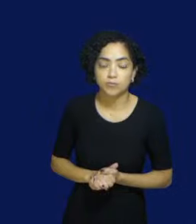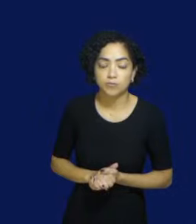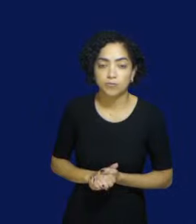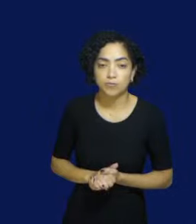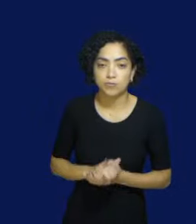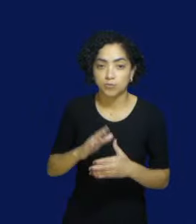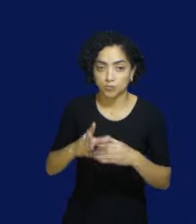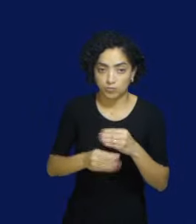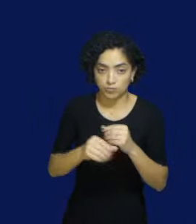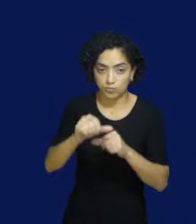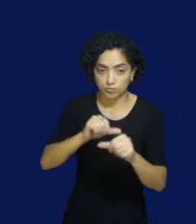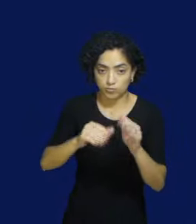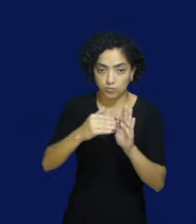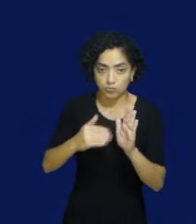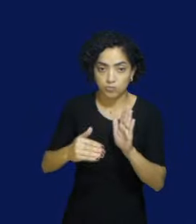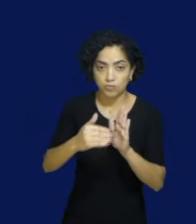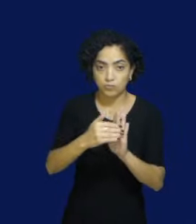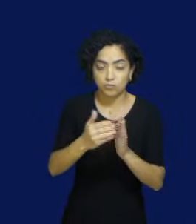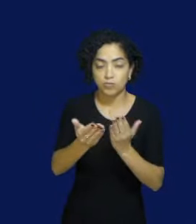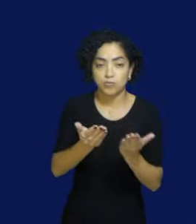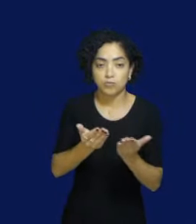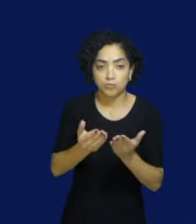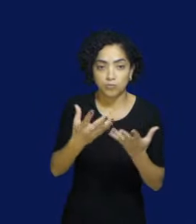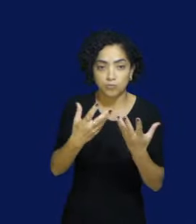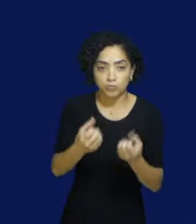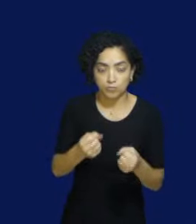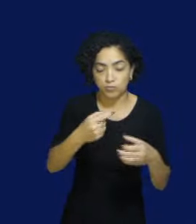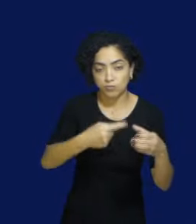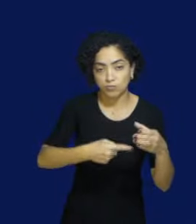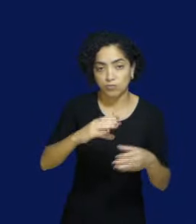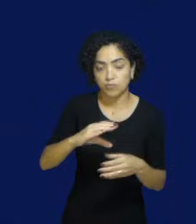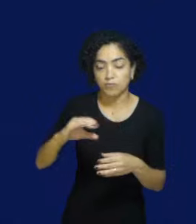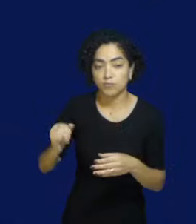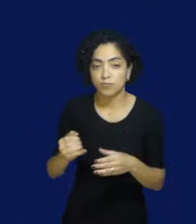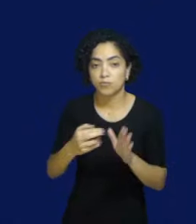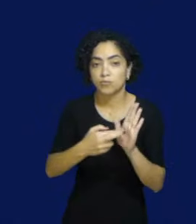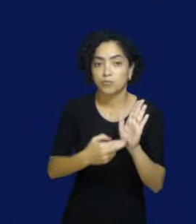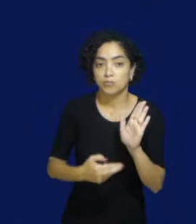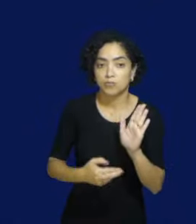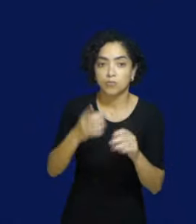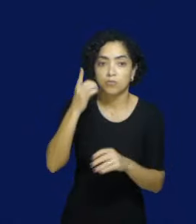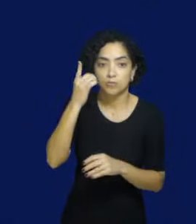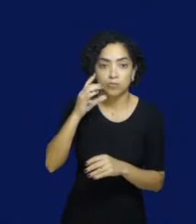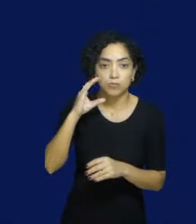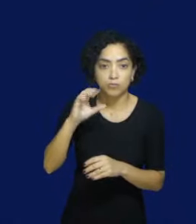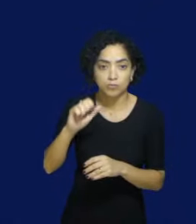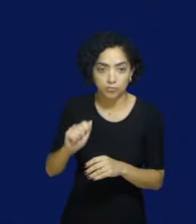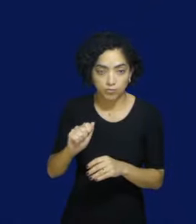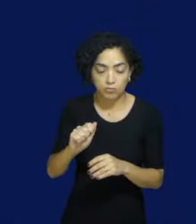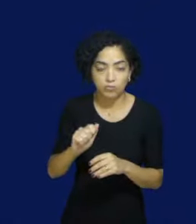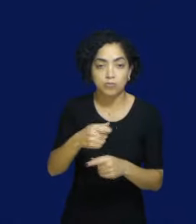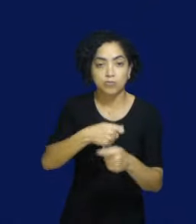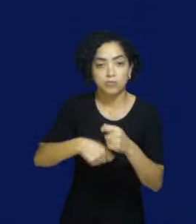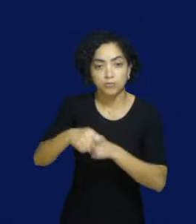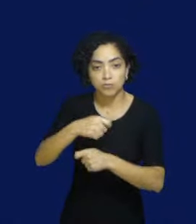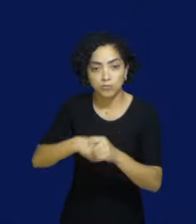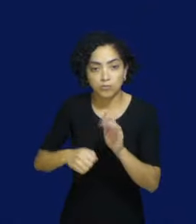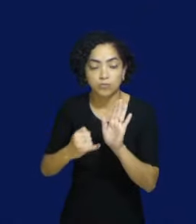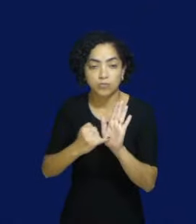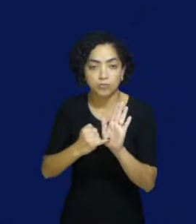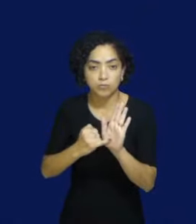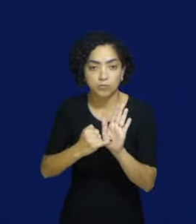emenda modificativa e pareceres favoráveis das comissões de Constituição e Justiça, Relatoria, deputado Camilo Martins, Comissão de Finanças e Tributação, Relator, deputado